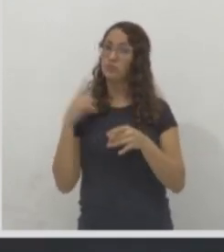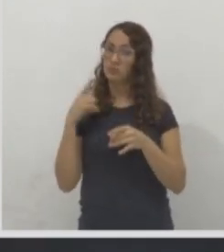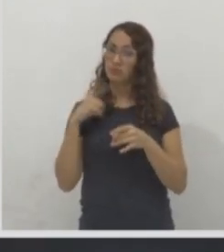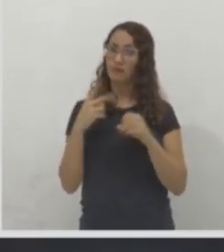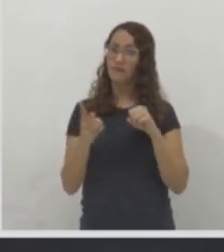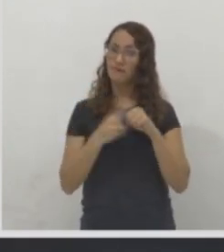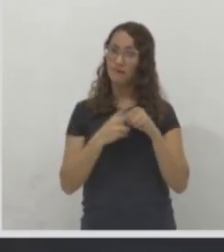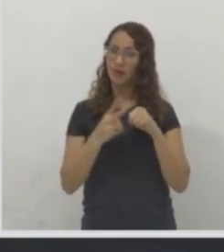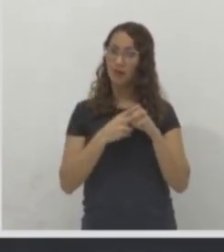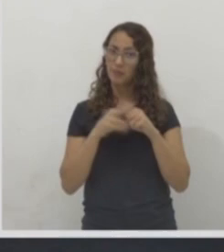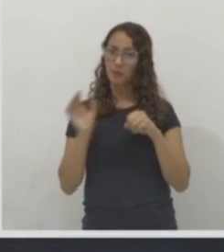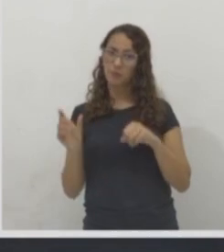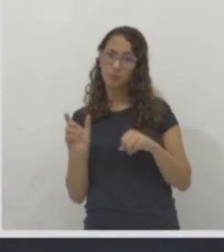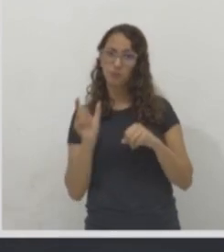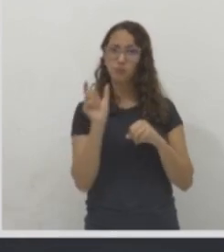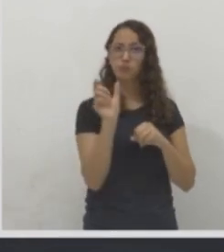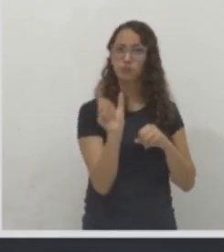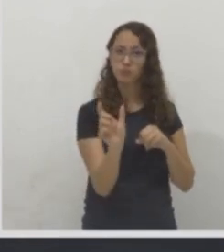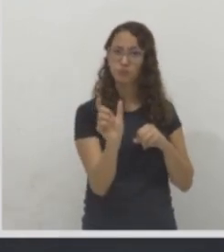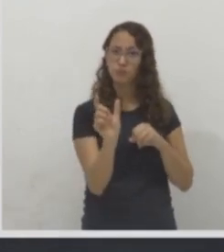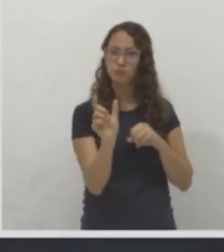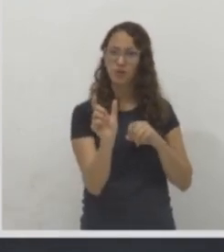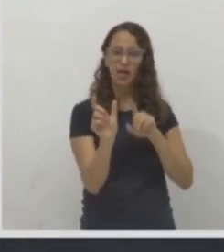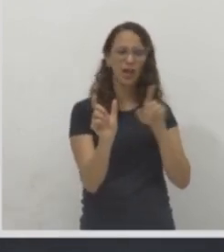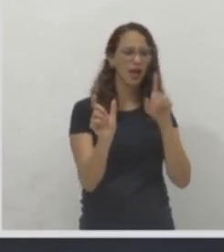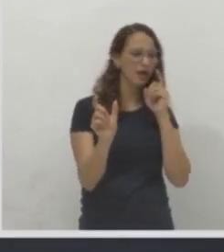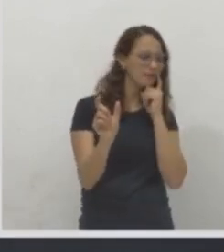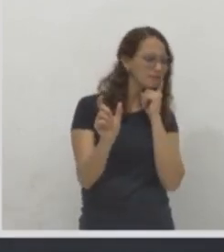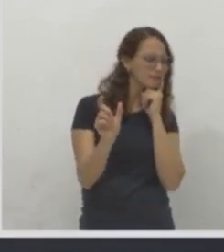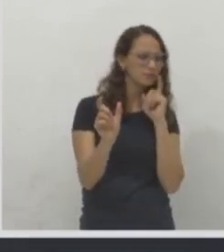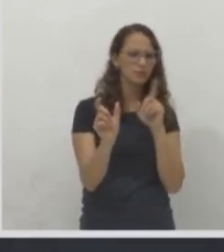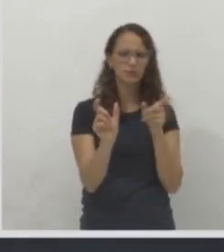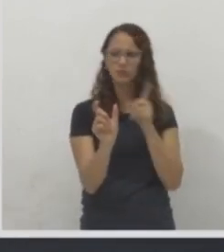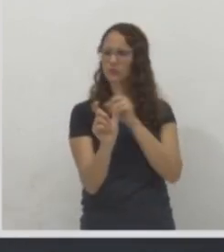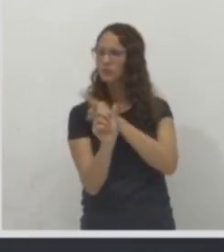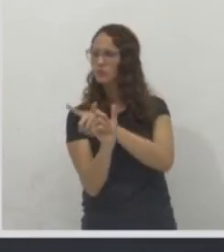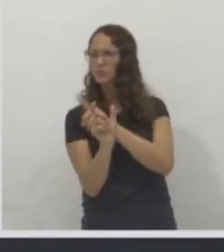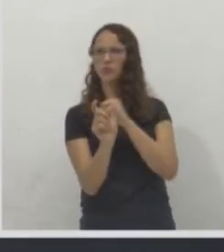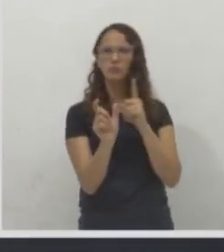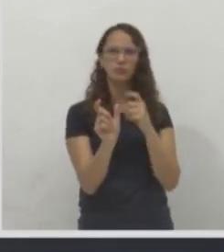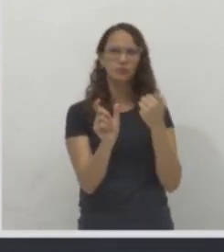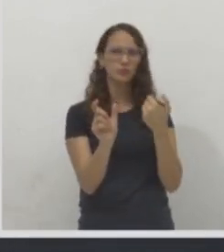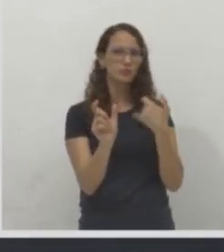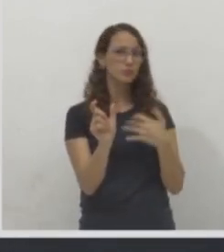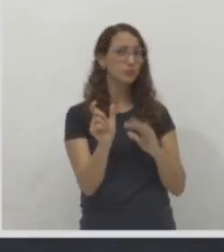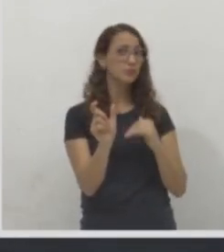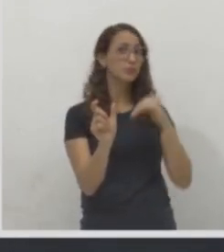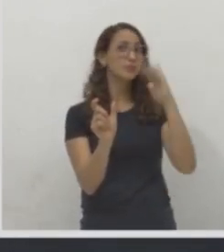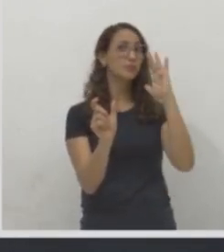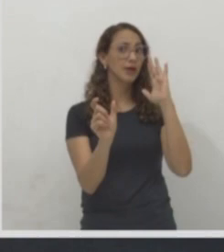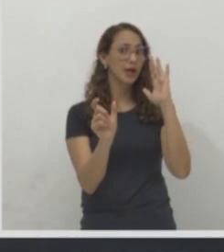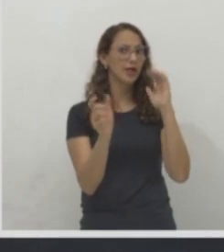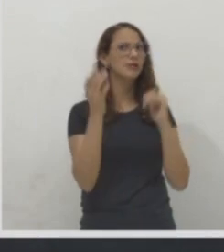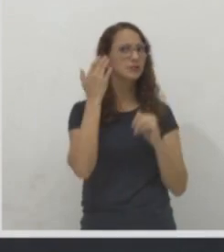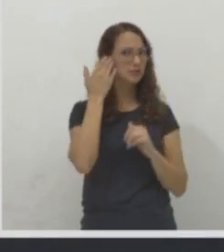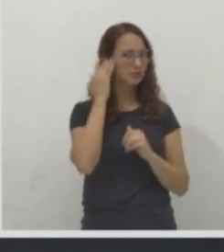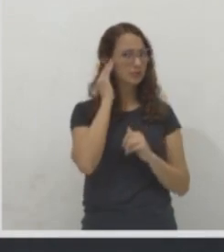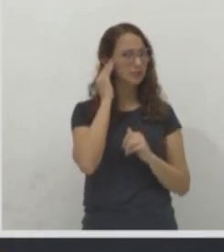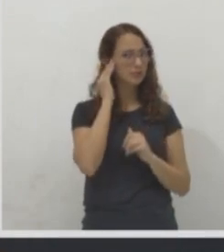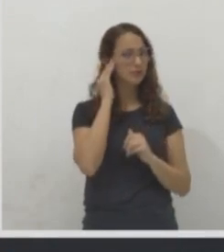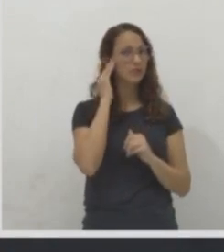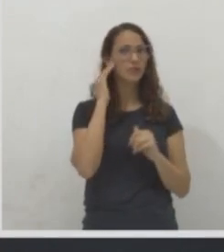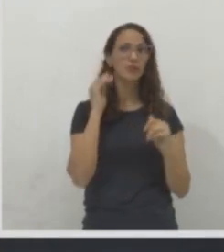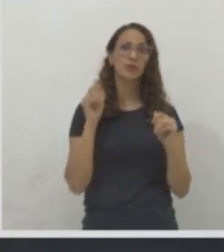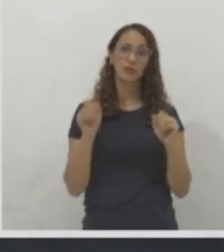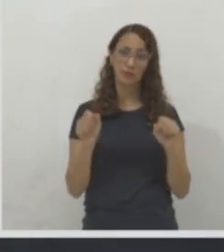verbo, ele, dependendo do contexto, ele vai apresentar modificação